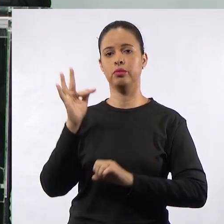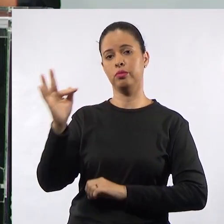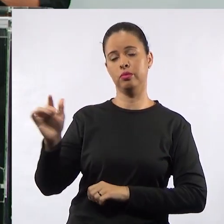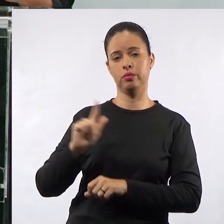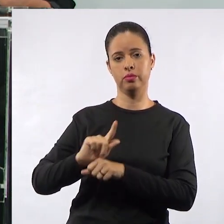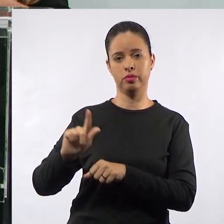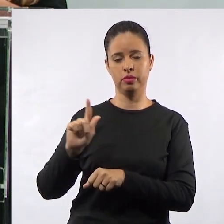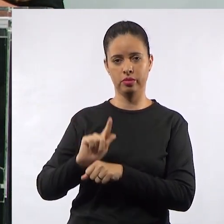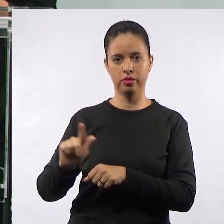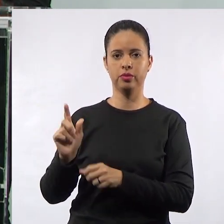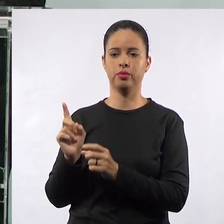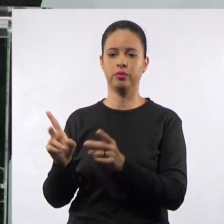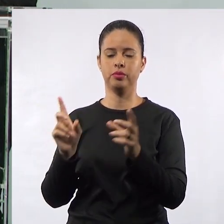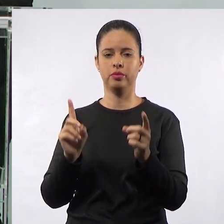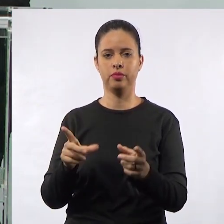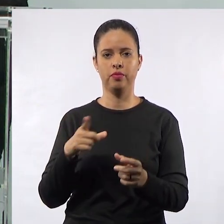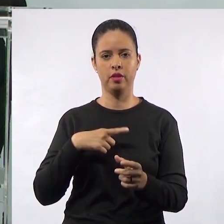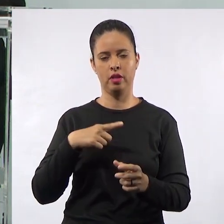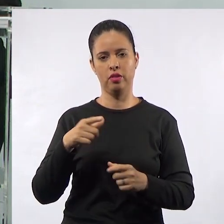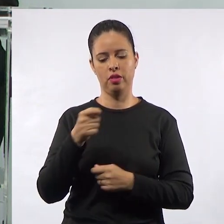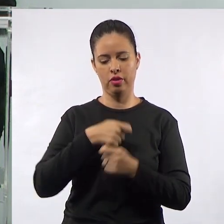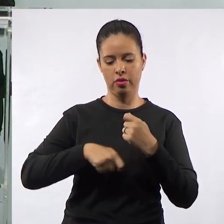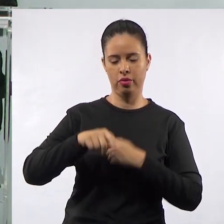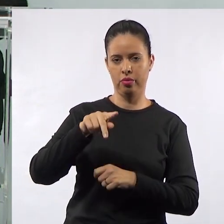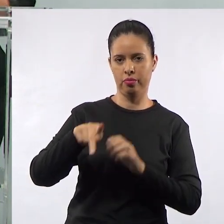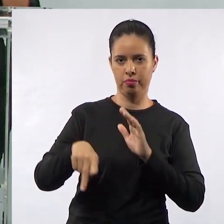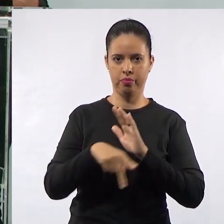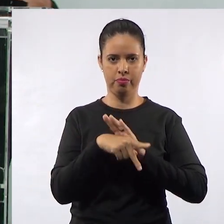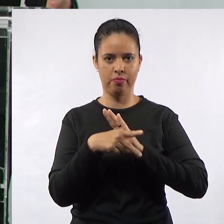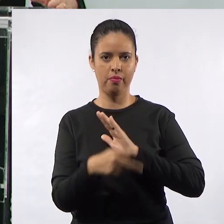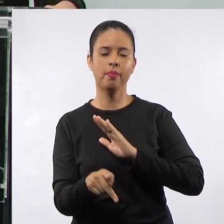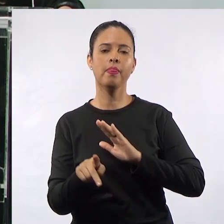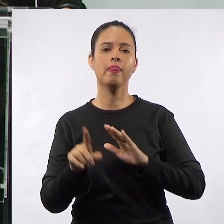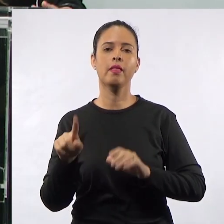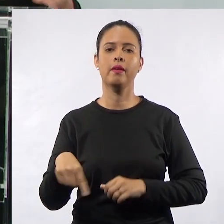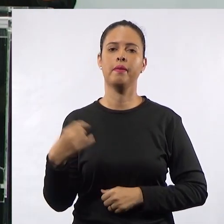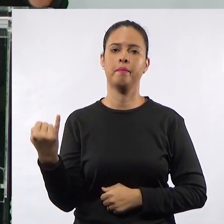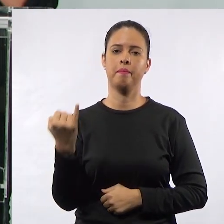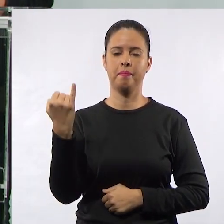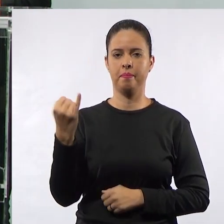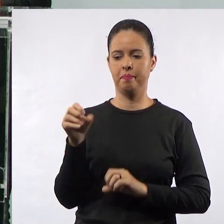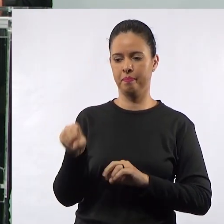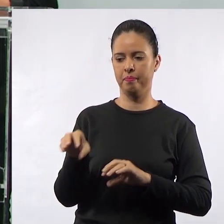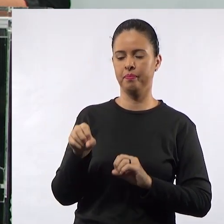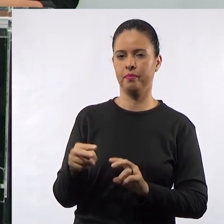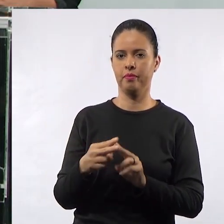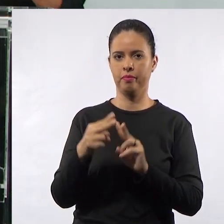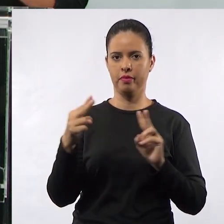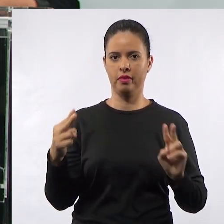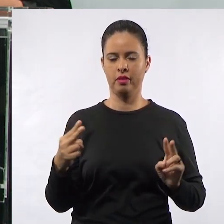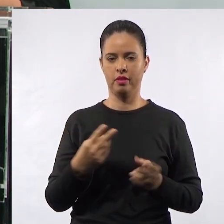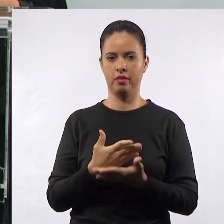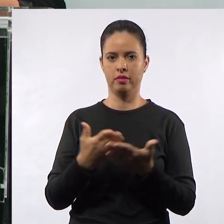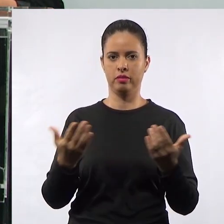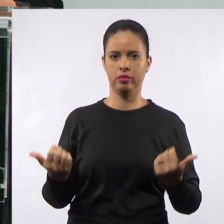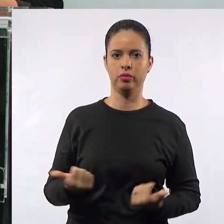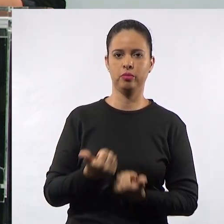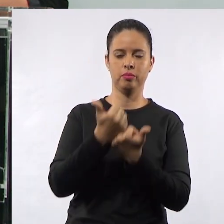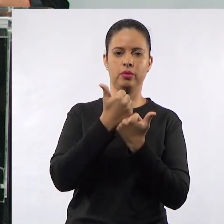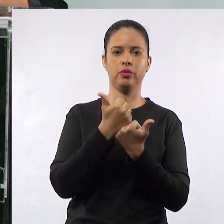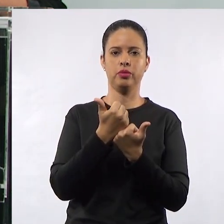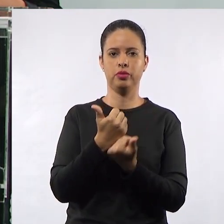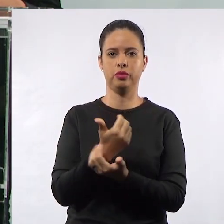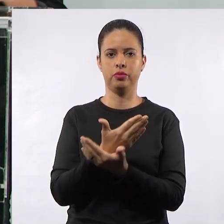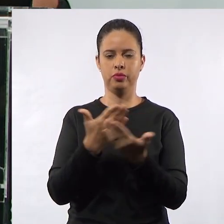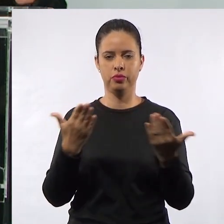gestores comerciais, terão seu negócio próprio. E aí a importância da nossa educação à distância aí para te dar esse